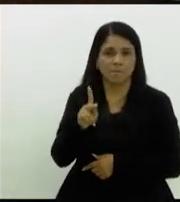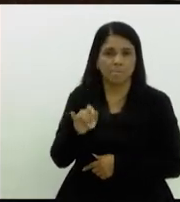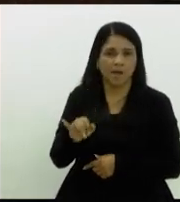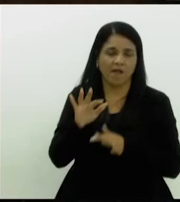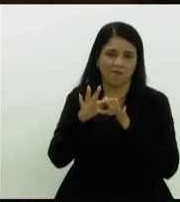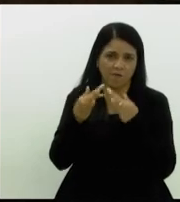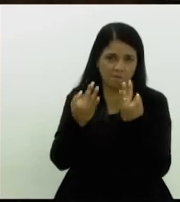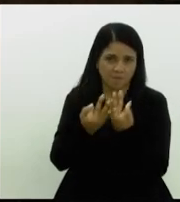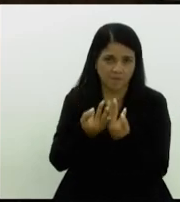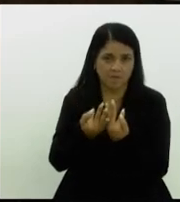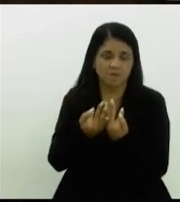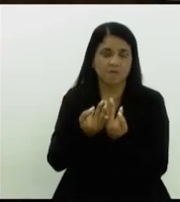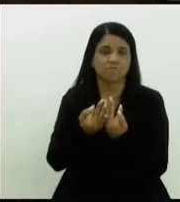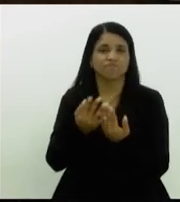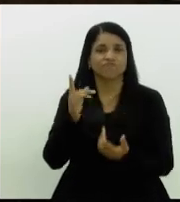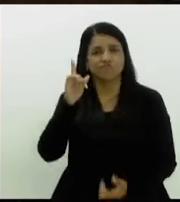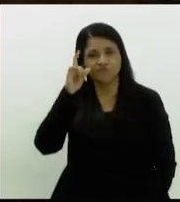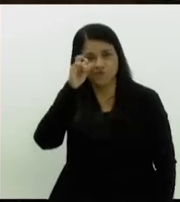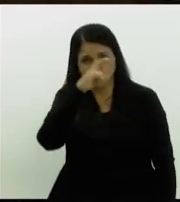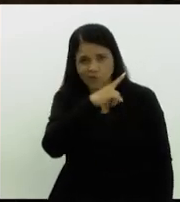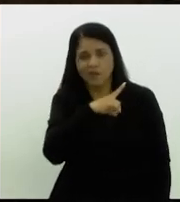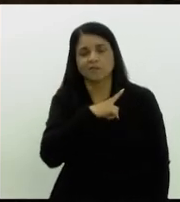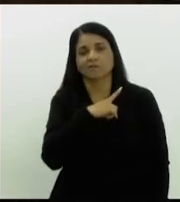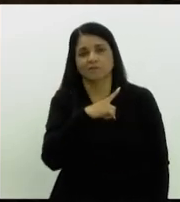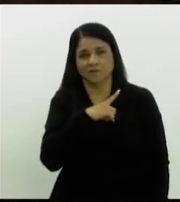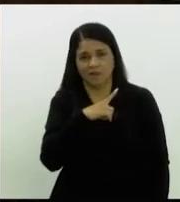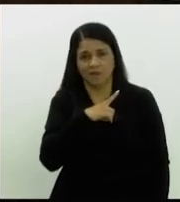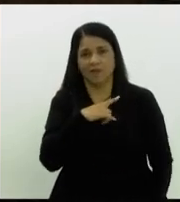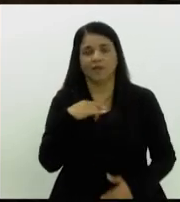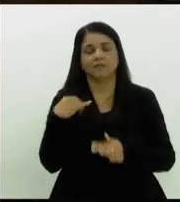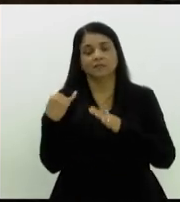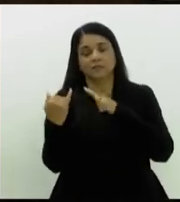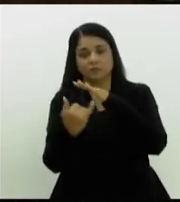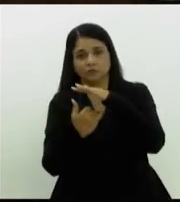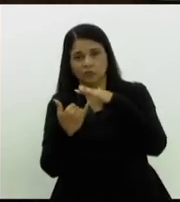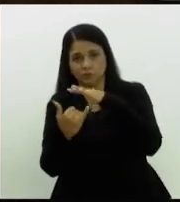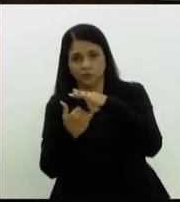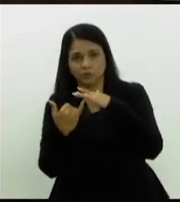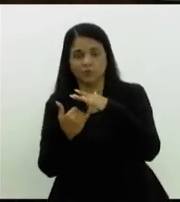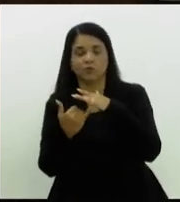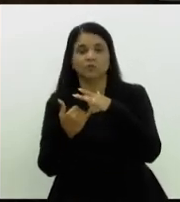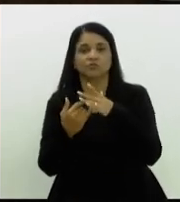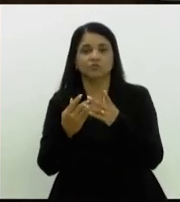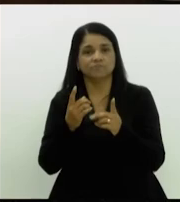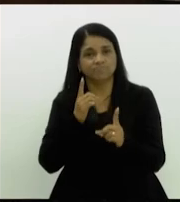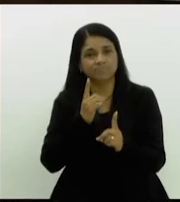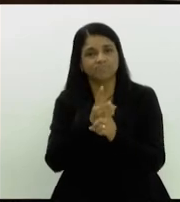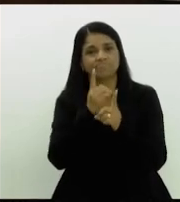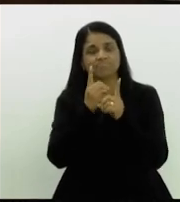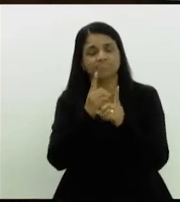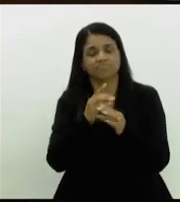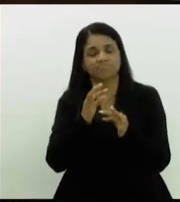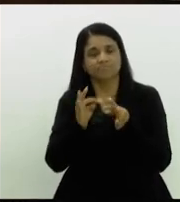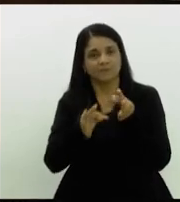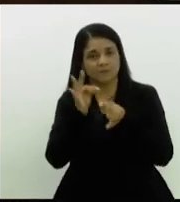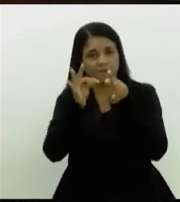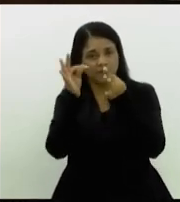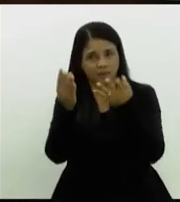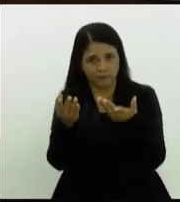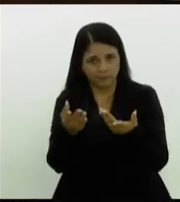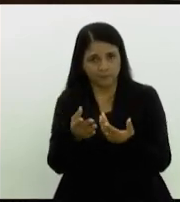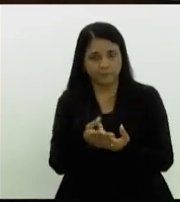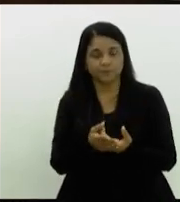né, a dificuldade, as instituições em promover a assistência. Por fim, também,